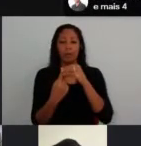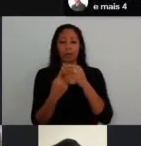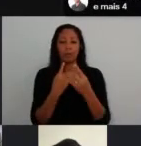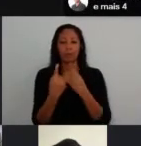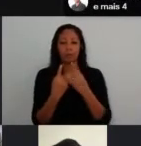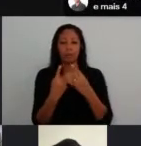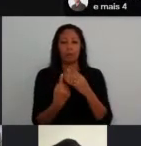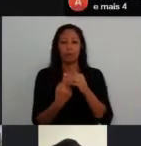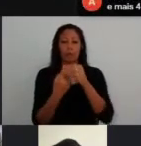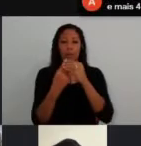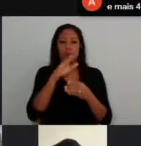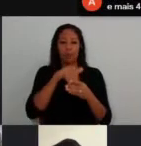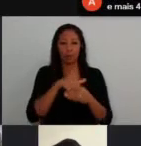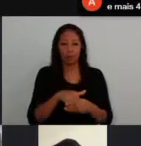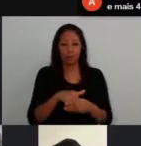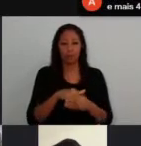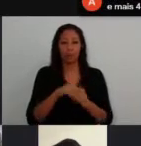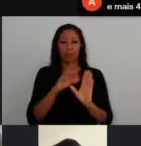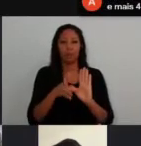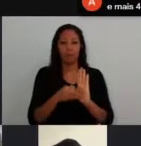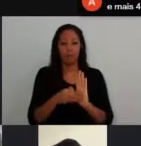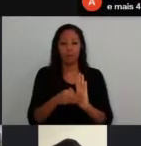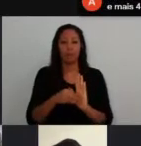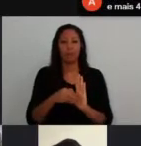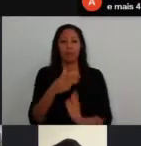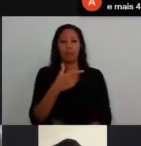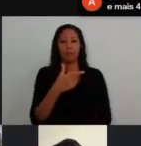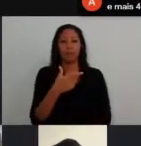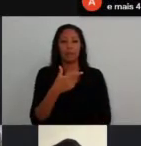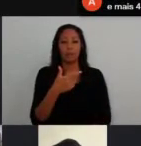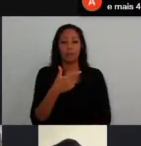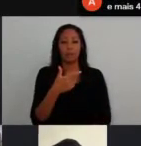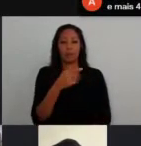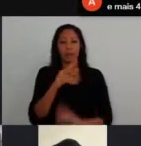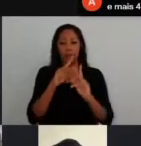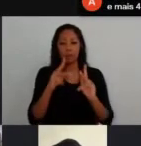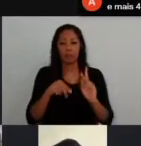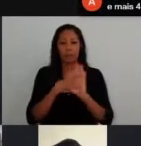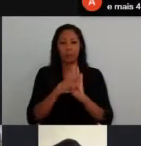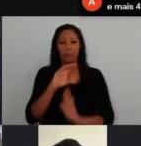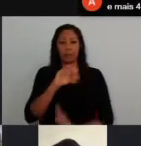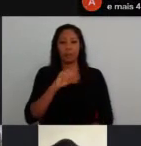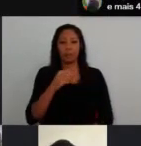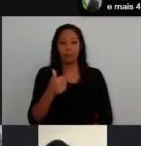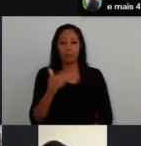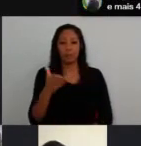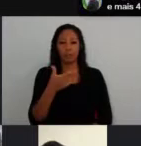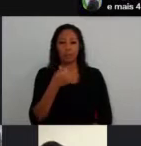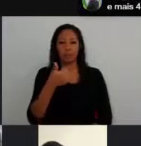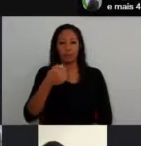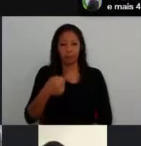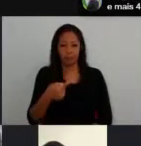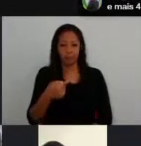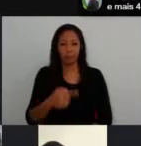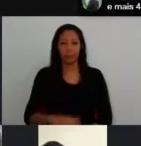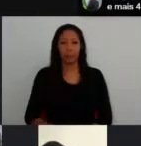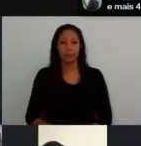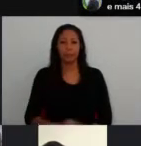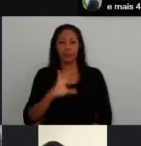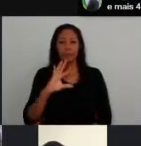02/2018, emenda modificativa 02/2018 ao projeto de lei número 01/2017, Poder Legislativo Municipal, todos